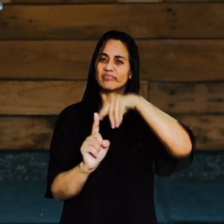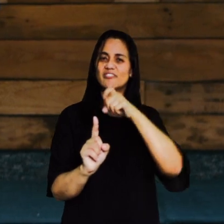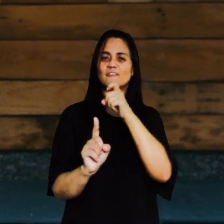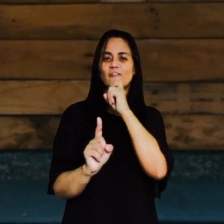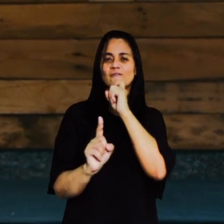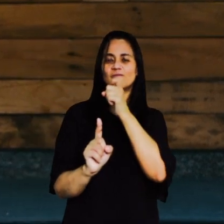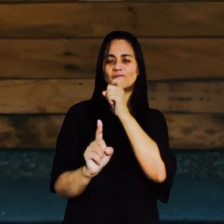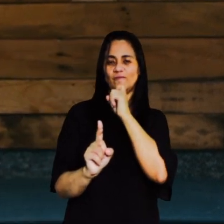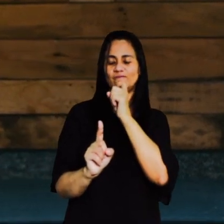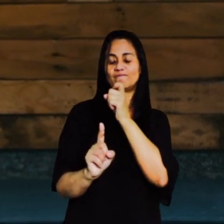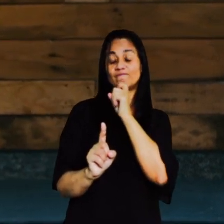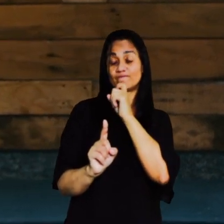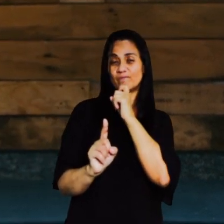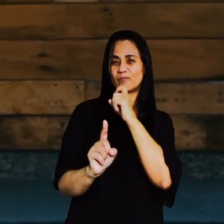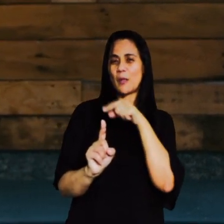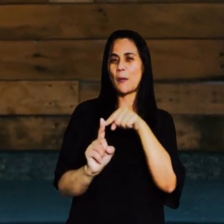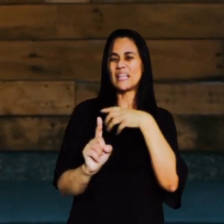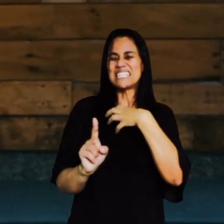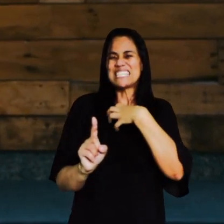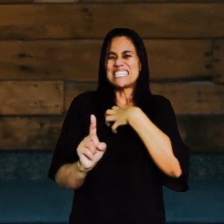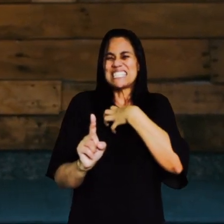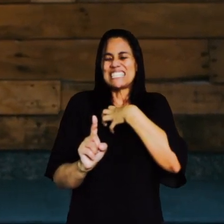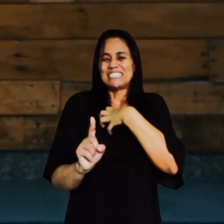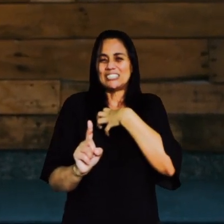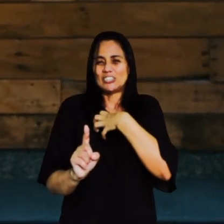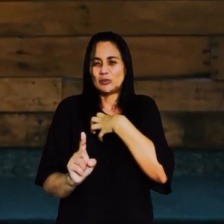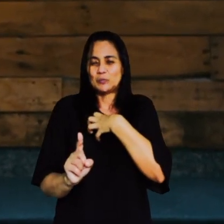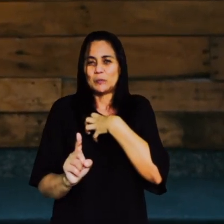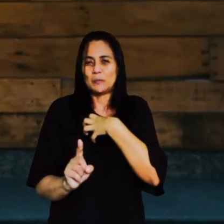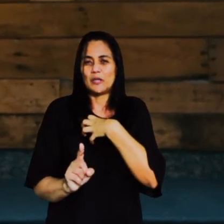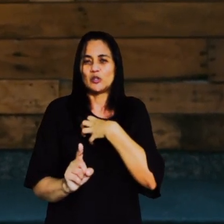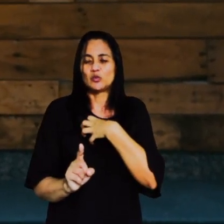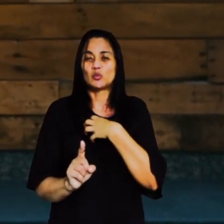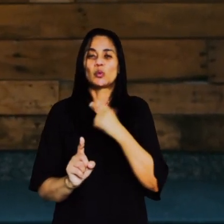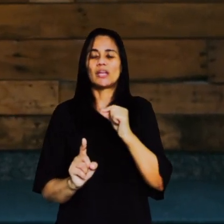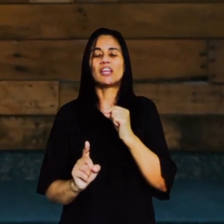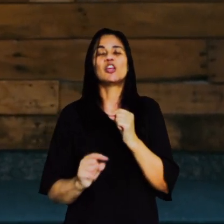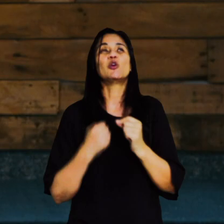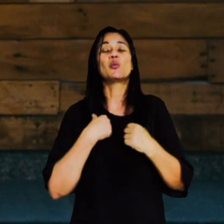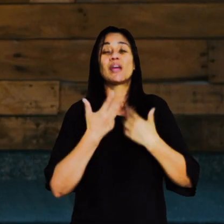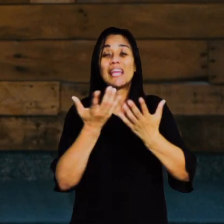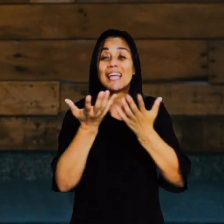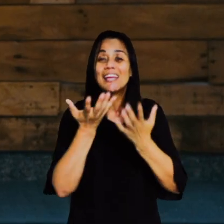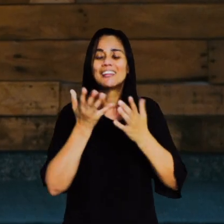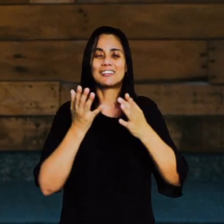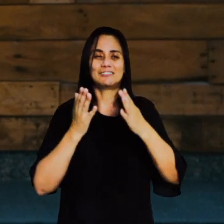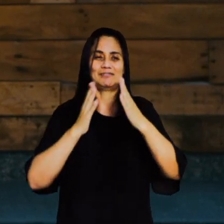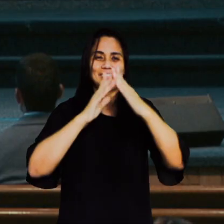é um sentimento natural prazeroso.